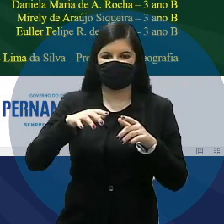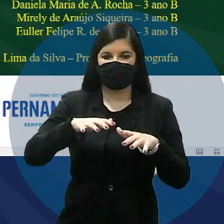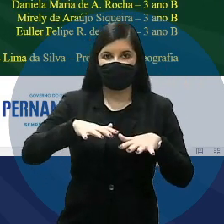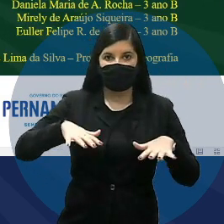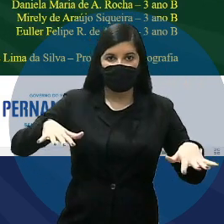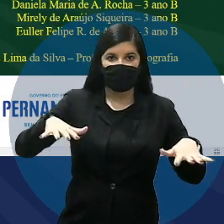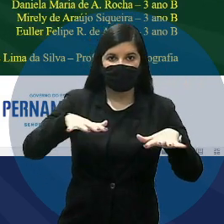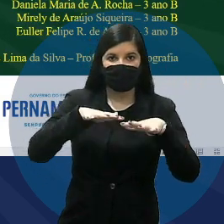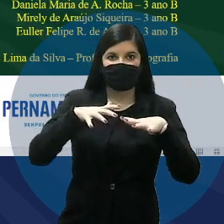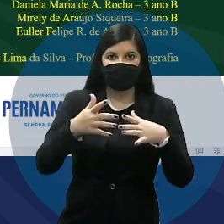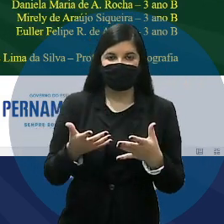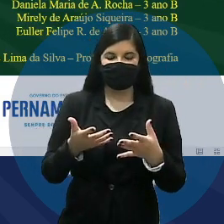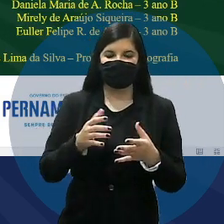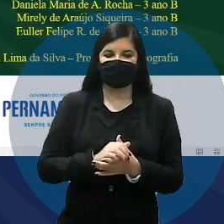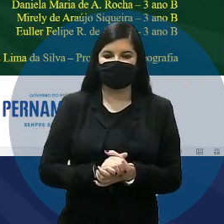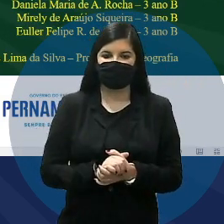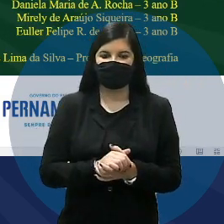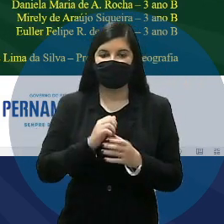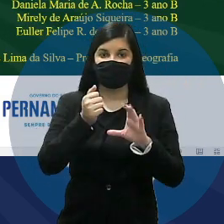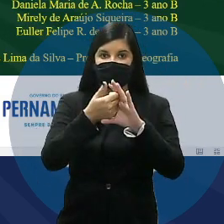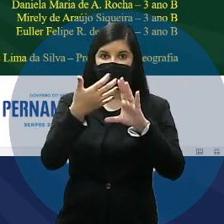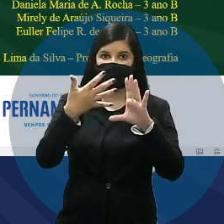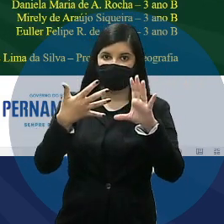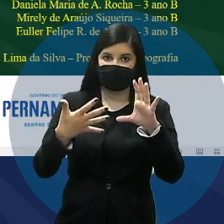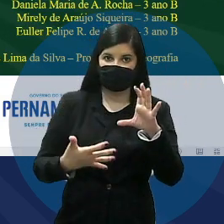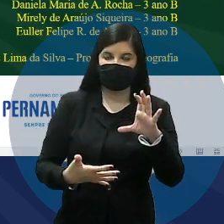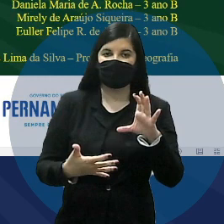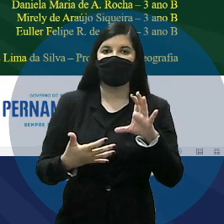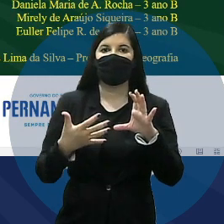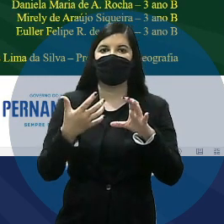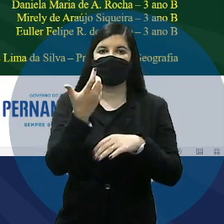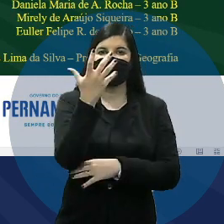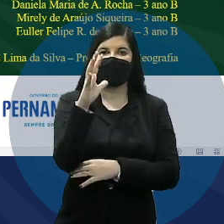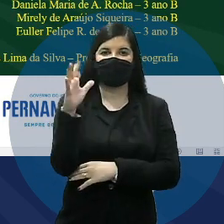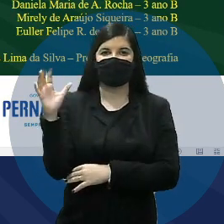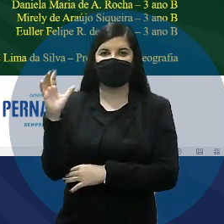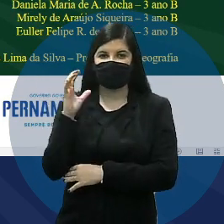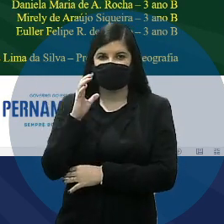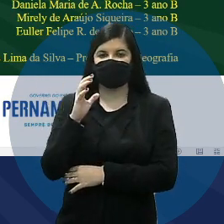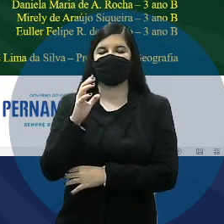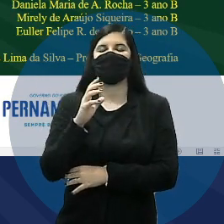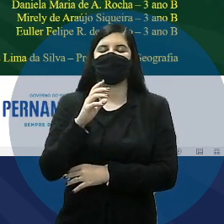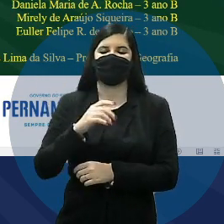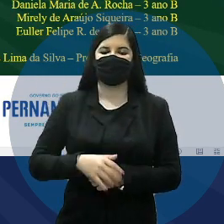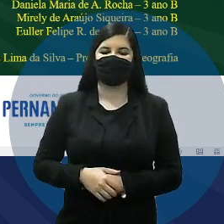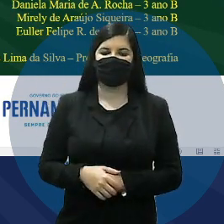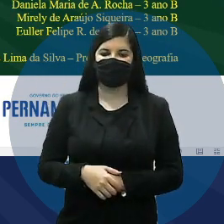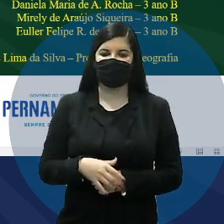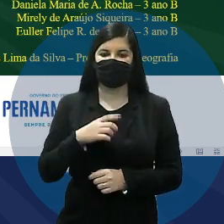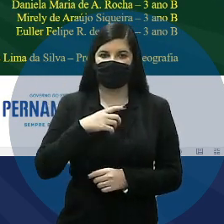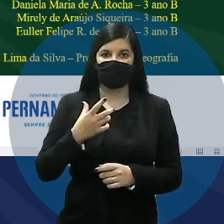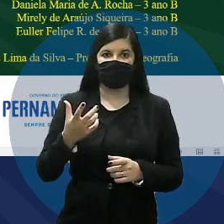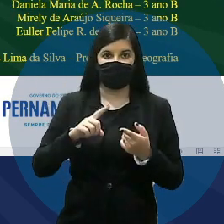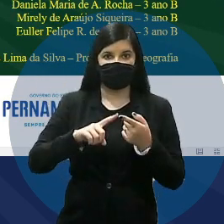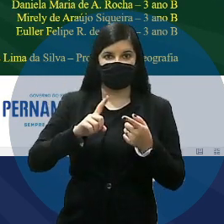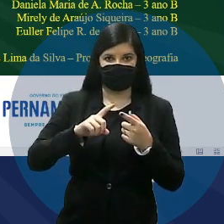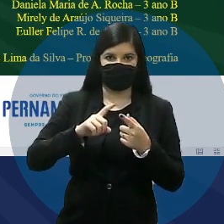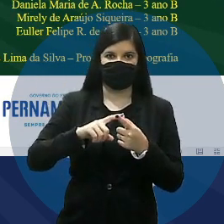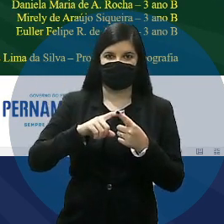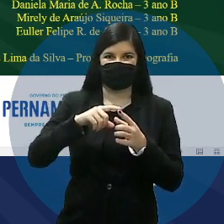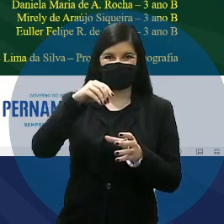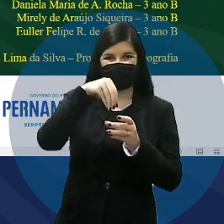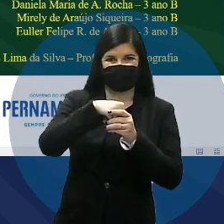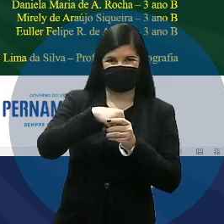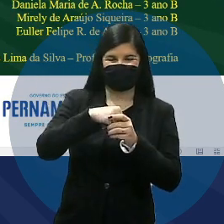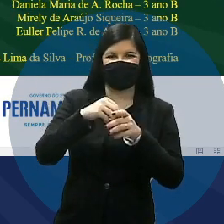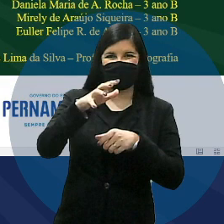e cadocilófica. São características de vegetação do Agreste, né? Ele está incluído na área